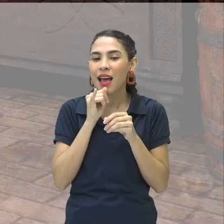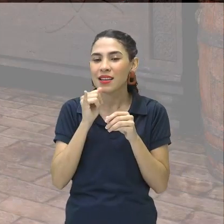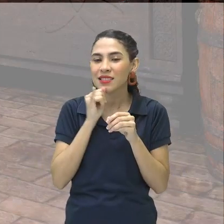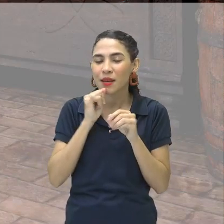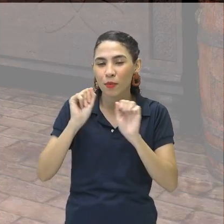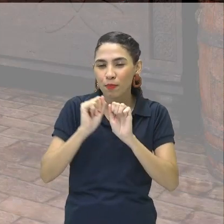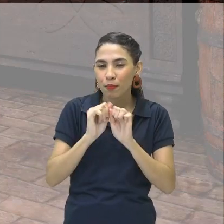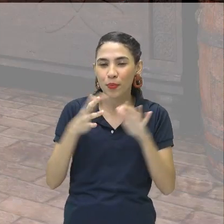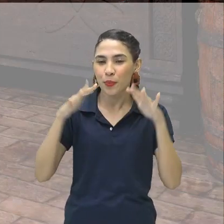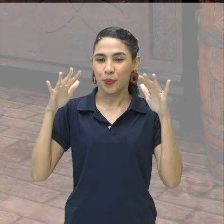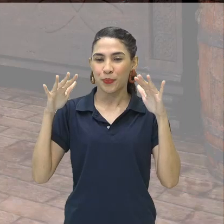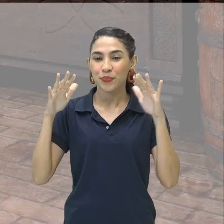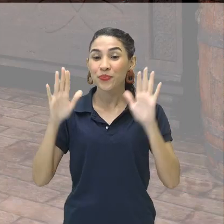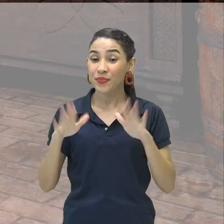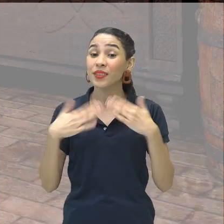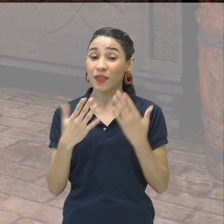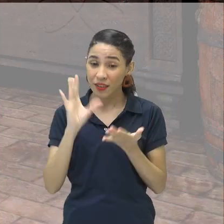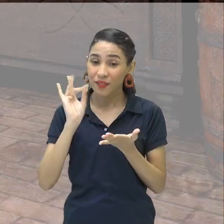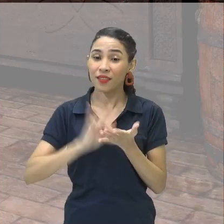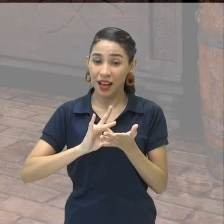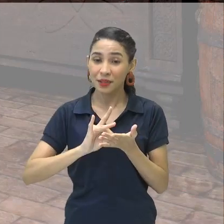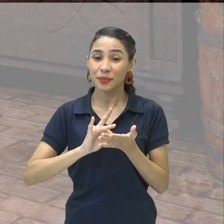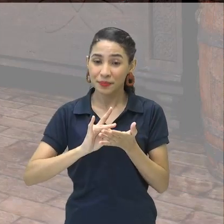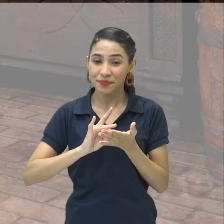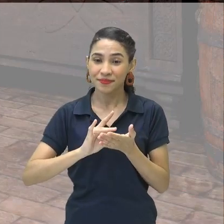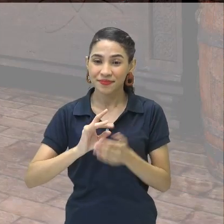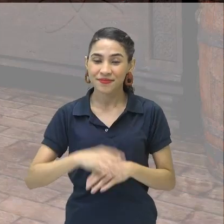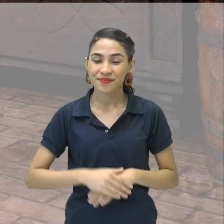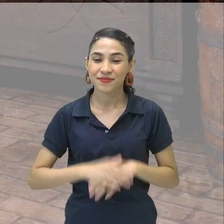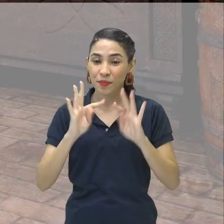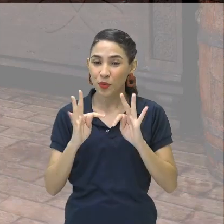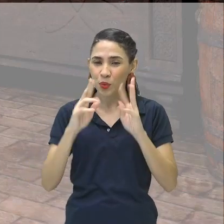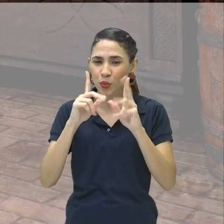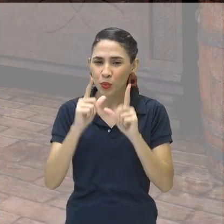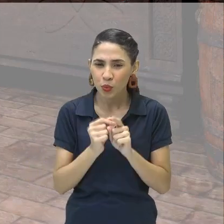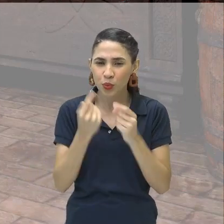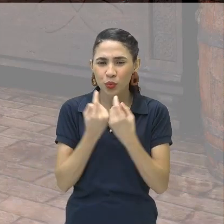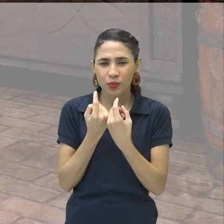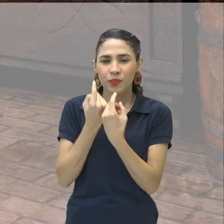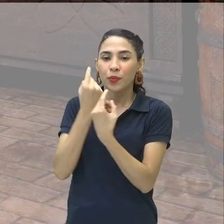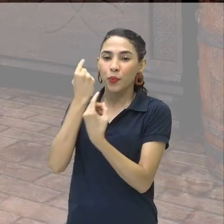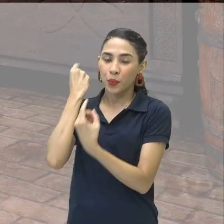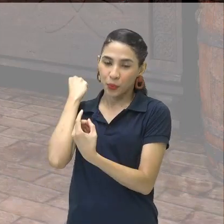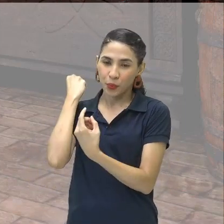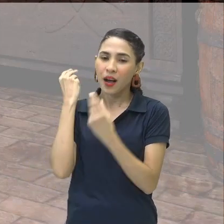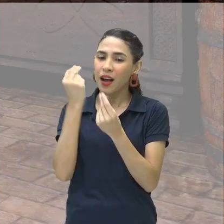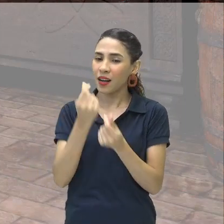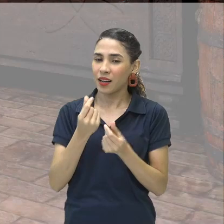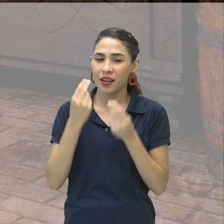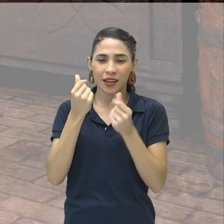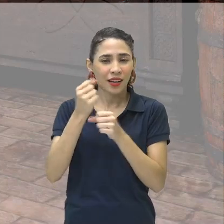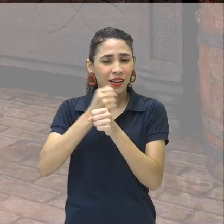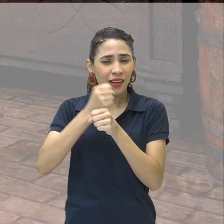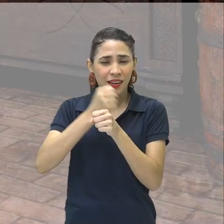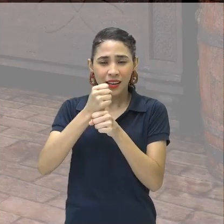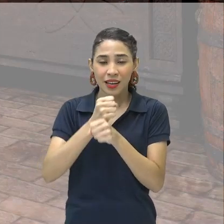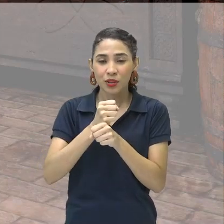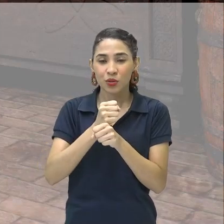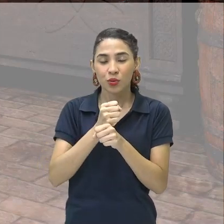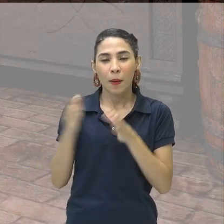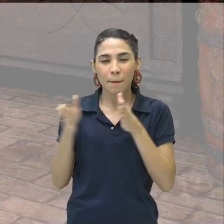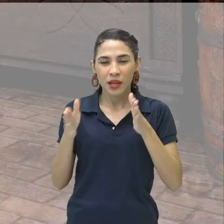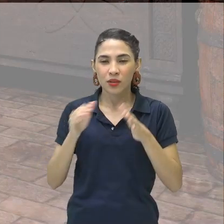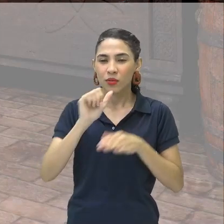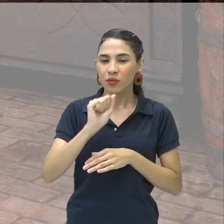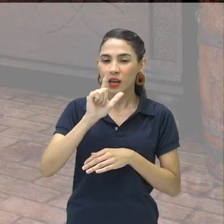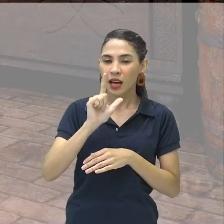de magia. E era isso mesmo, né? Tudo lá muito atrás, há bastante tempo atrás, na época da alquimia,